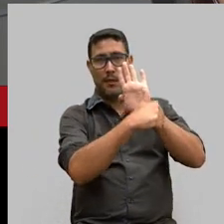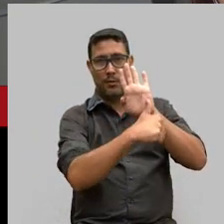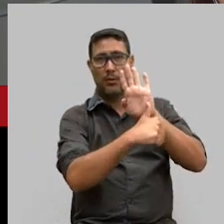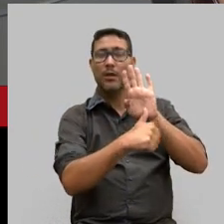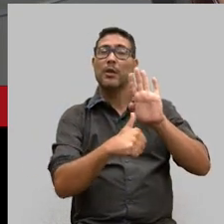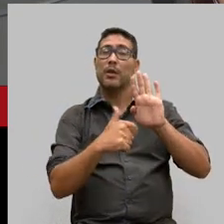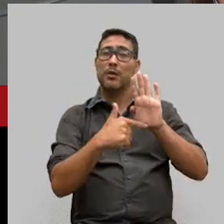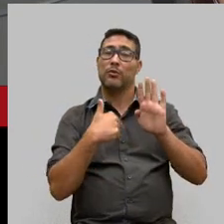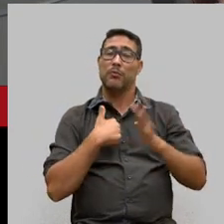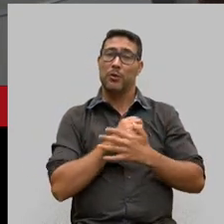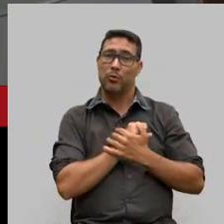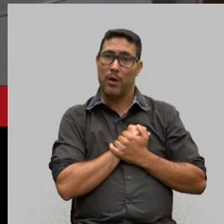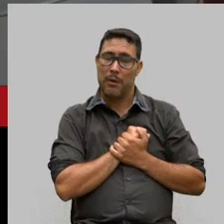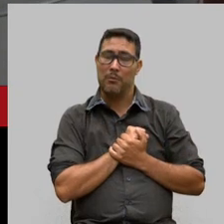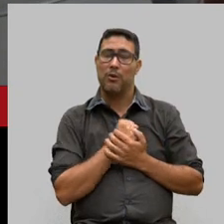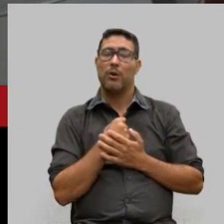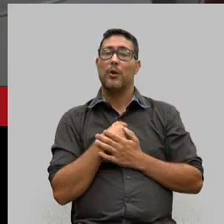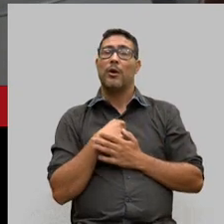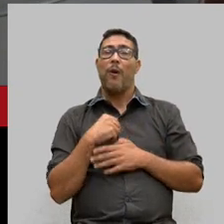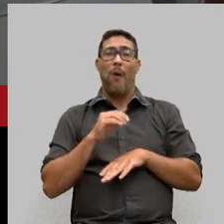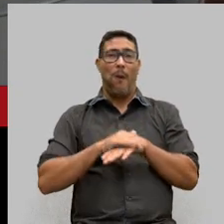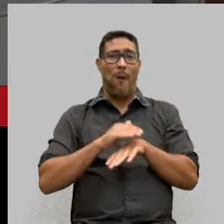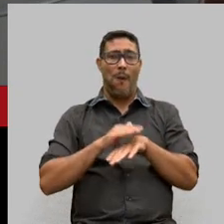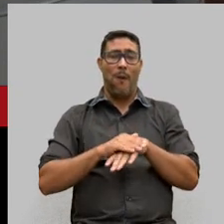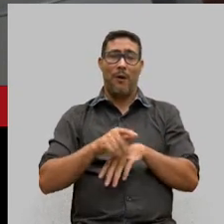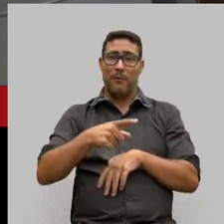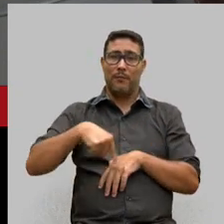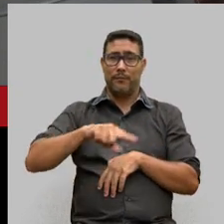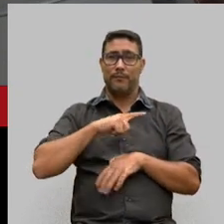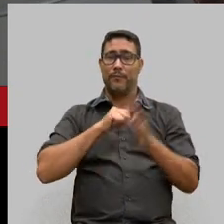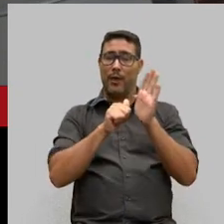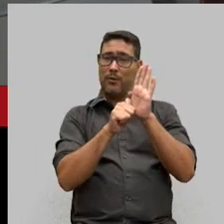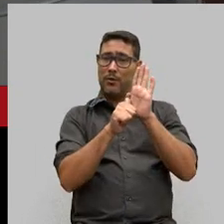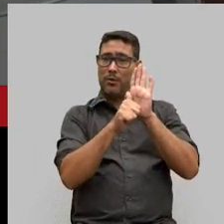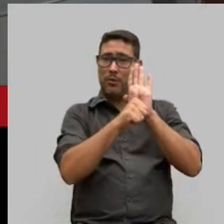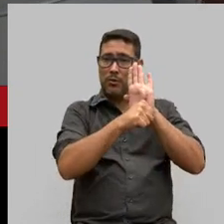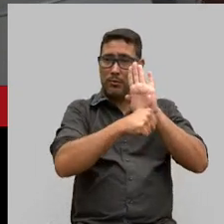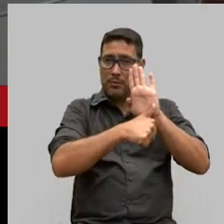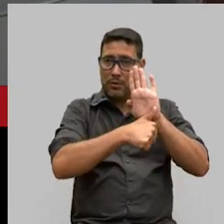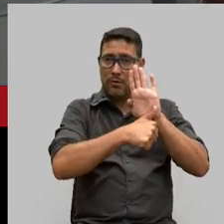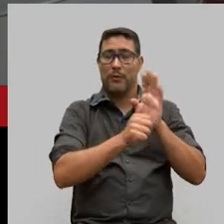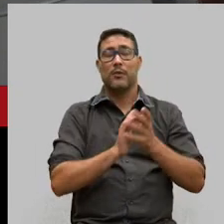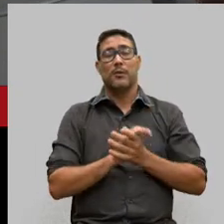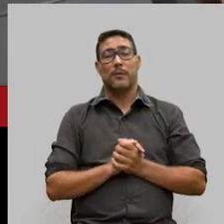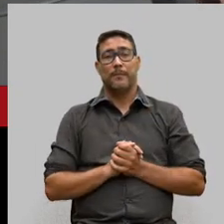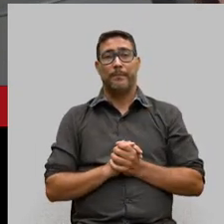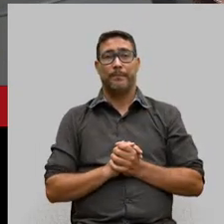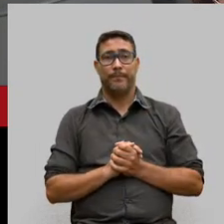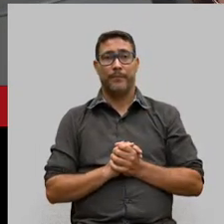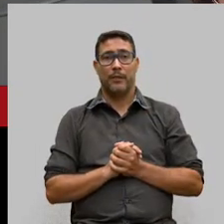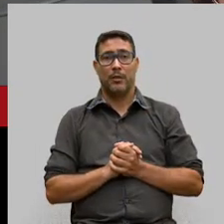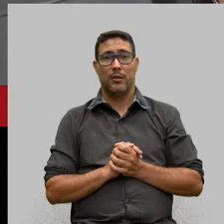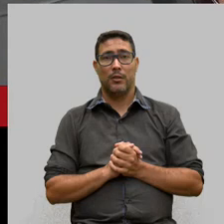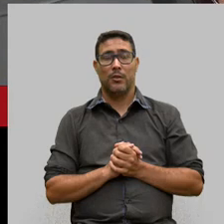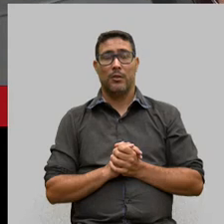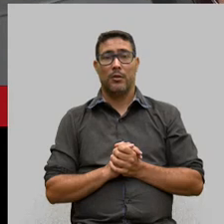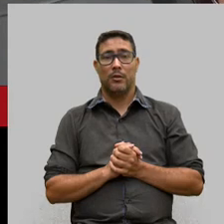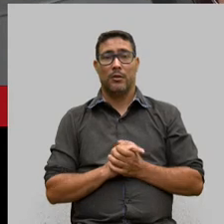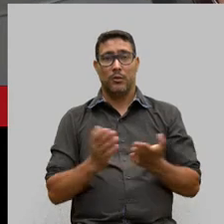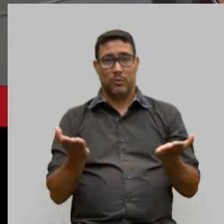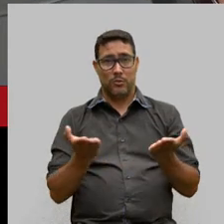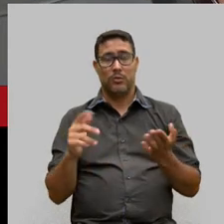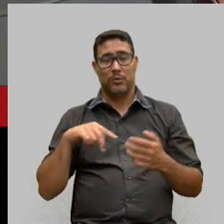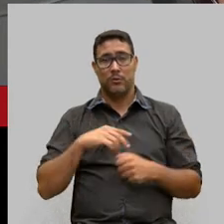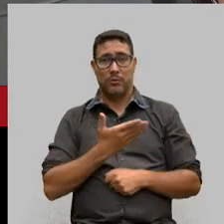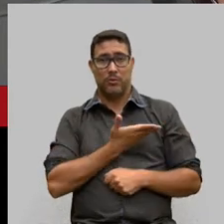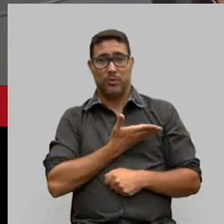carinhosas do que sejam as portadoras da síndrome de Down agora hoje tem uma colega